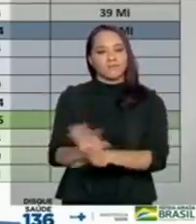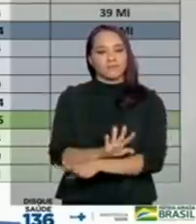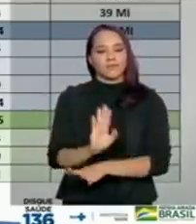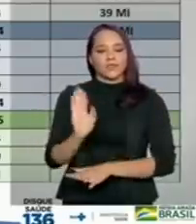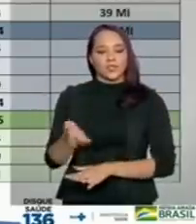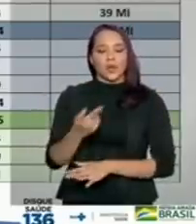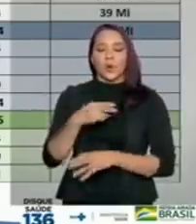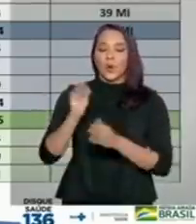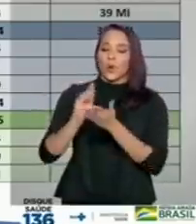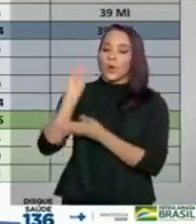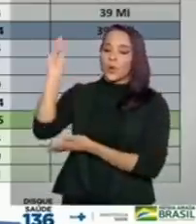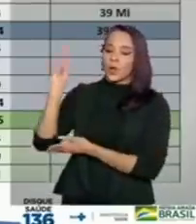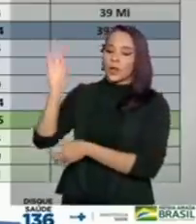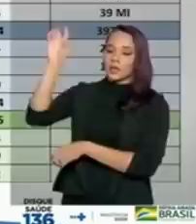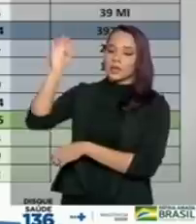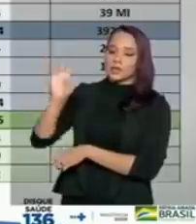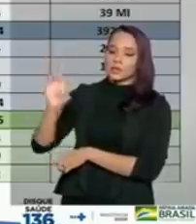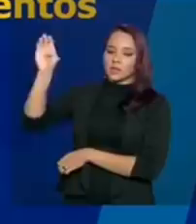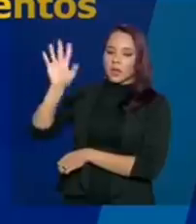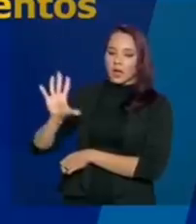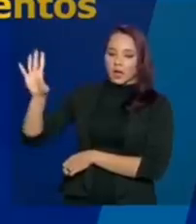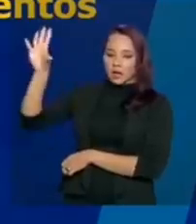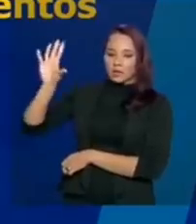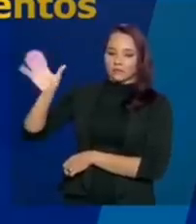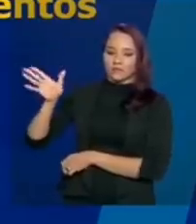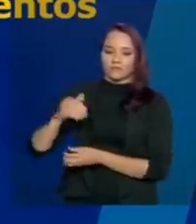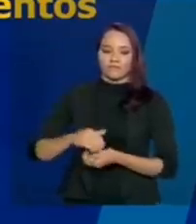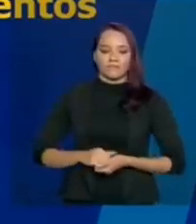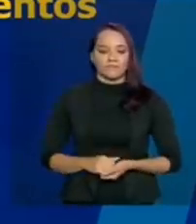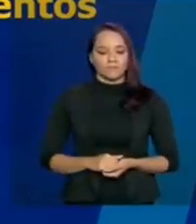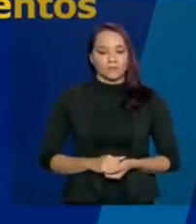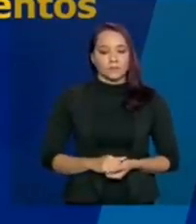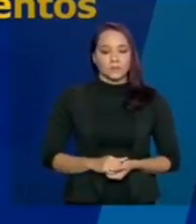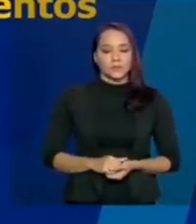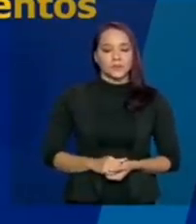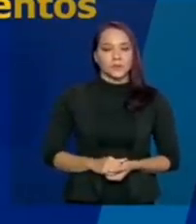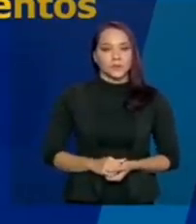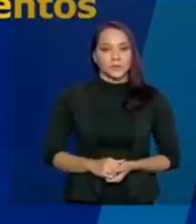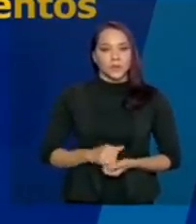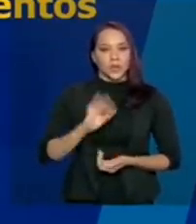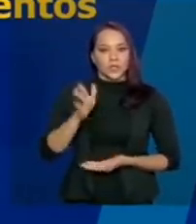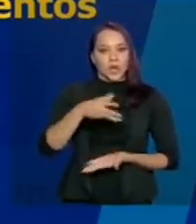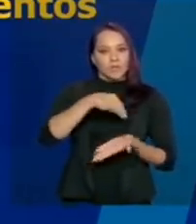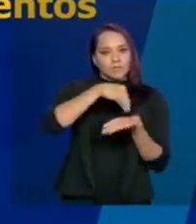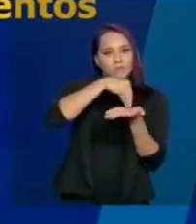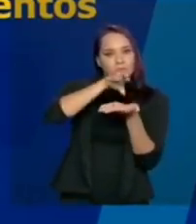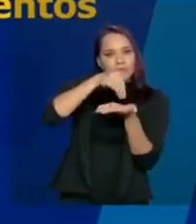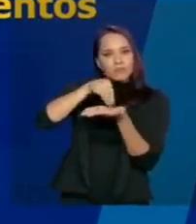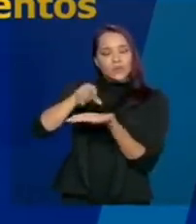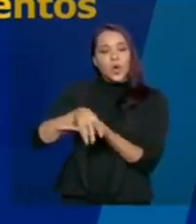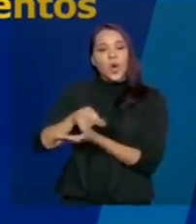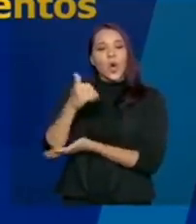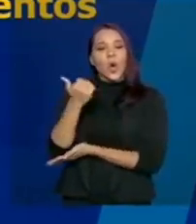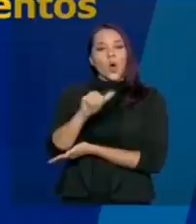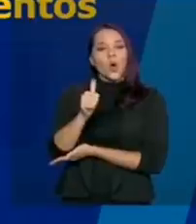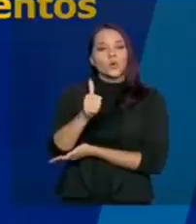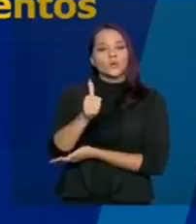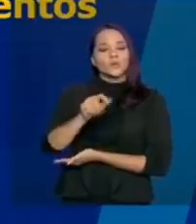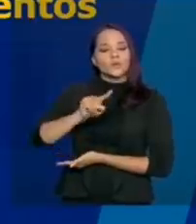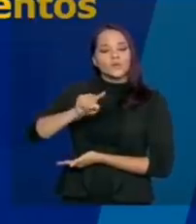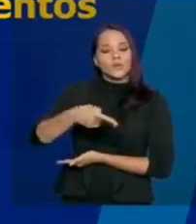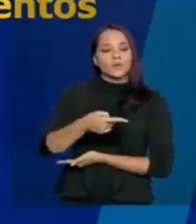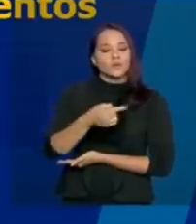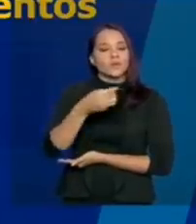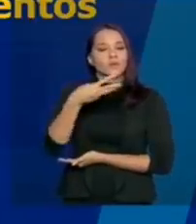por estado e por região. Pode ir. Já distribuímos 11,3 milhões de